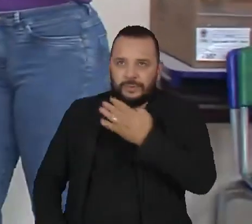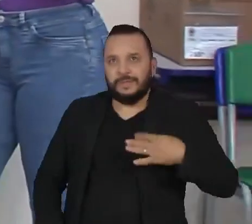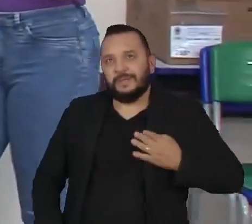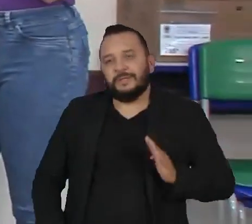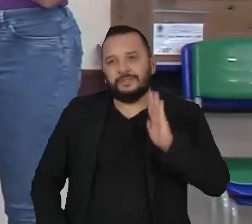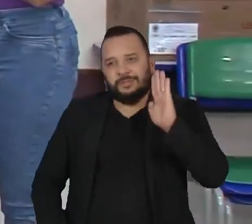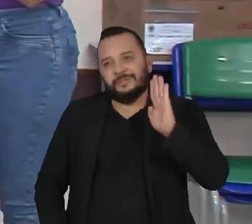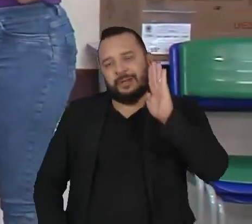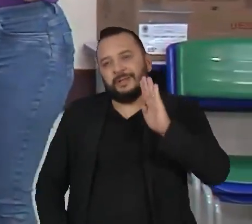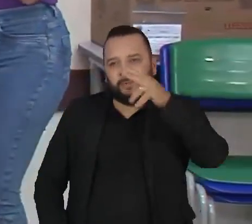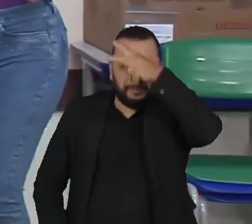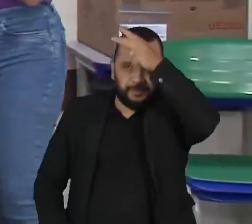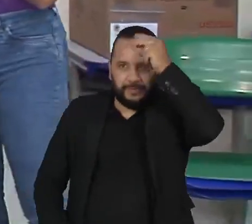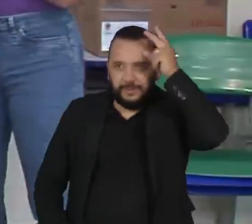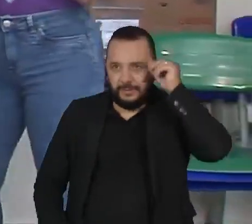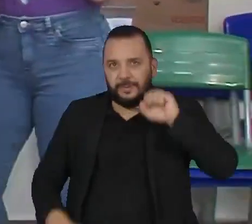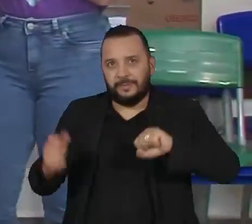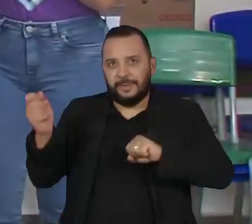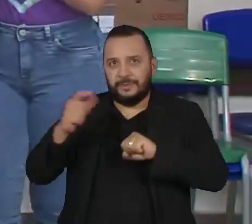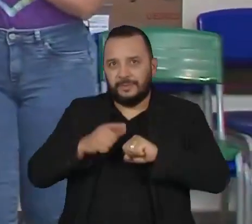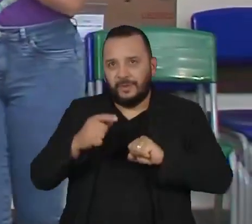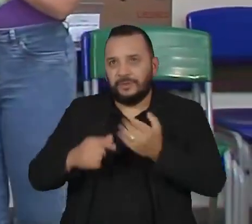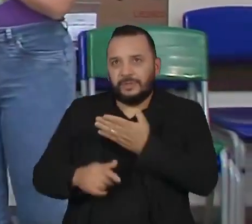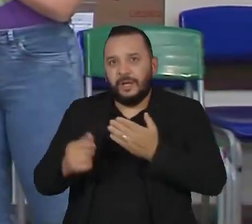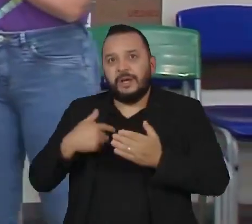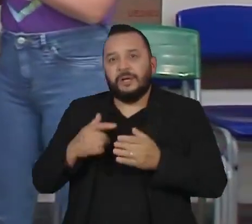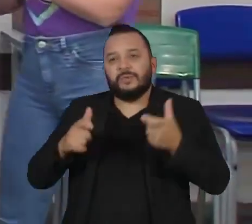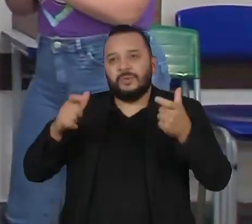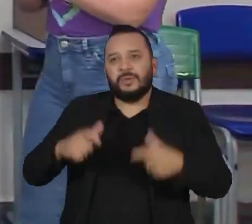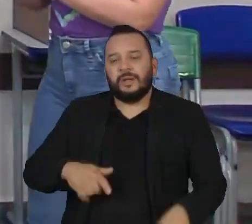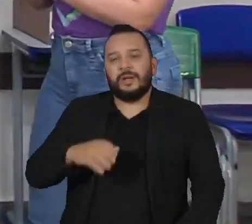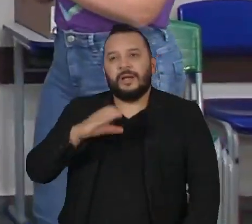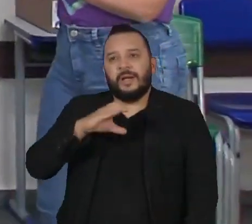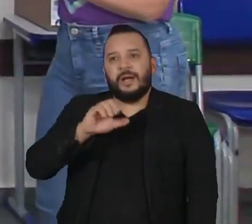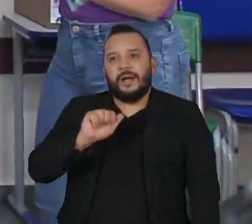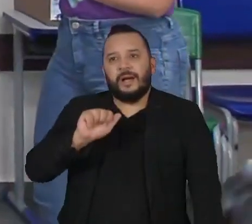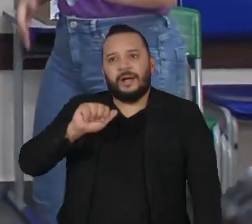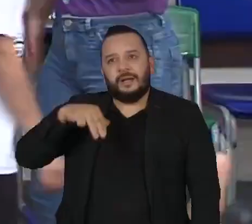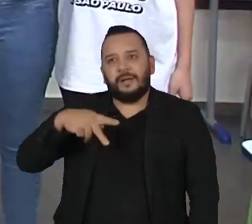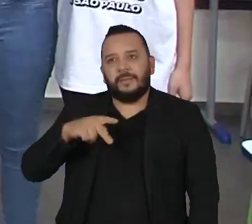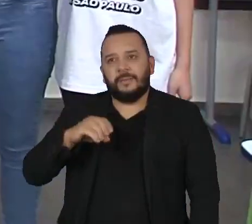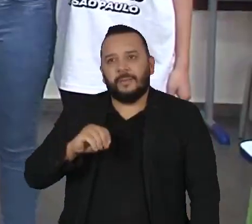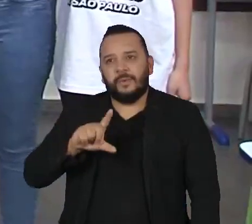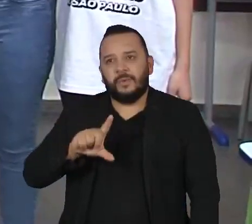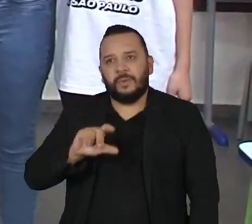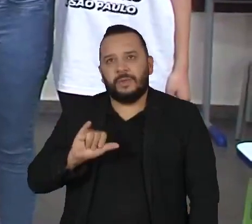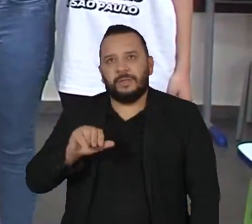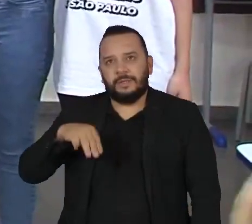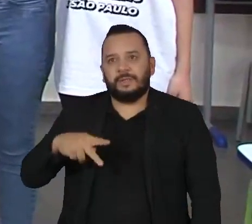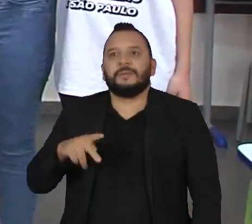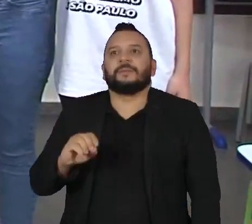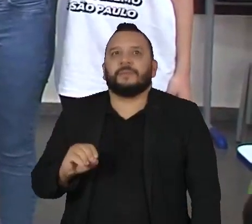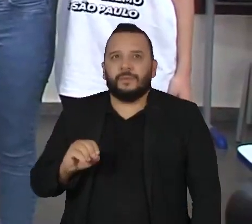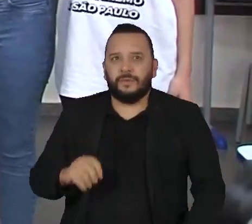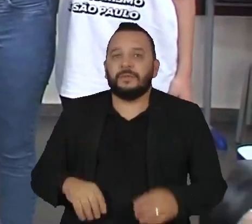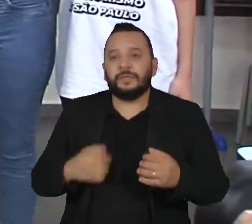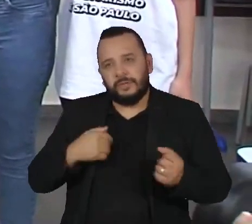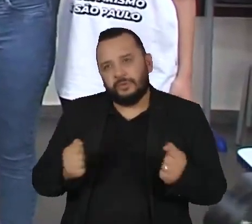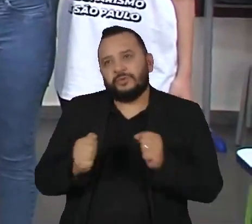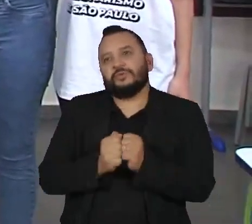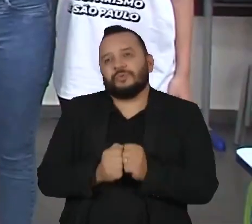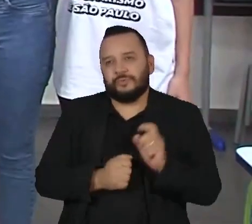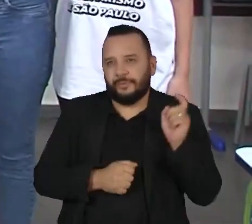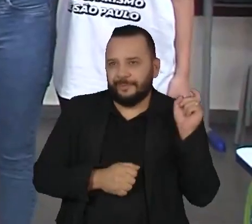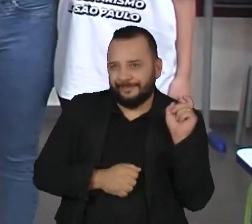bolos votou neste Centro Educacional Unificado no Campo Limpo Zona Sul da cidade ele estava acompanhado da candidata a